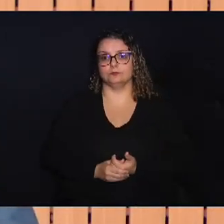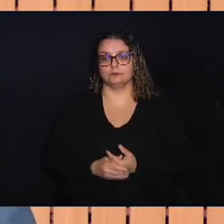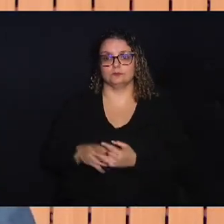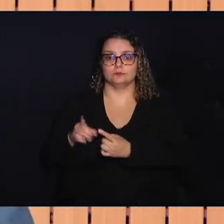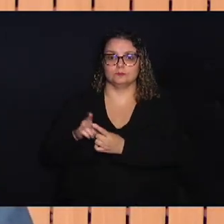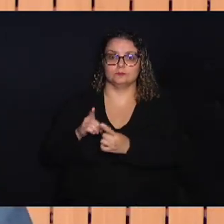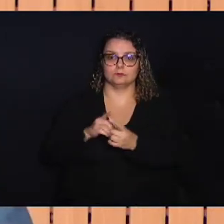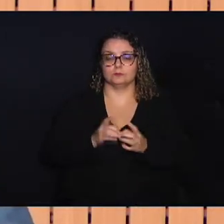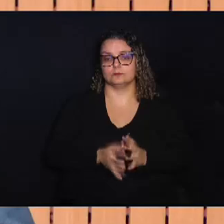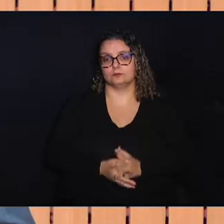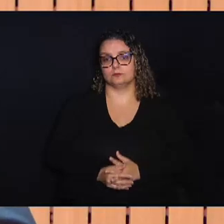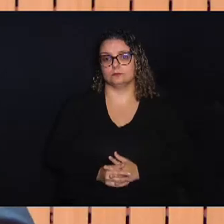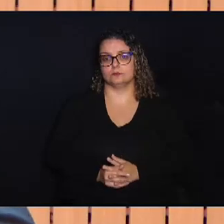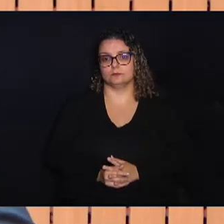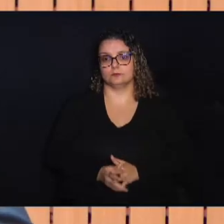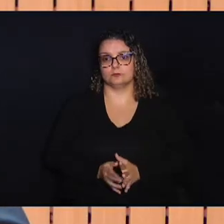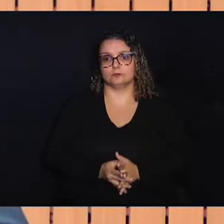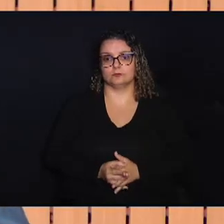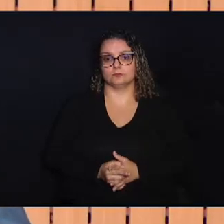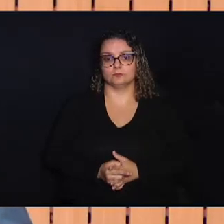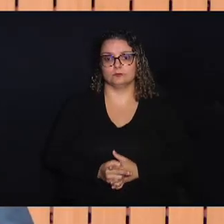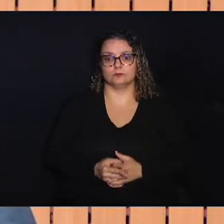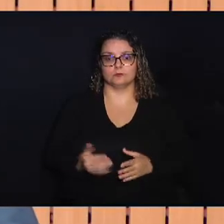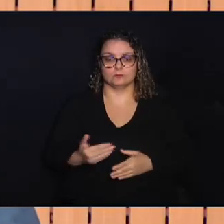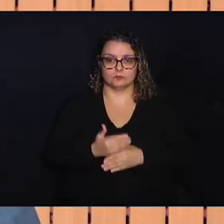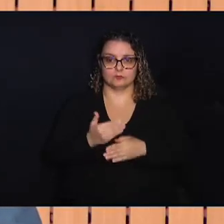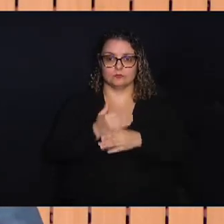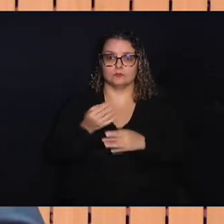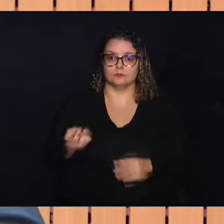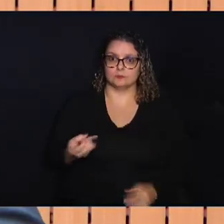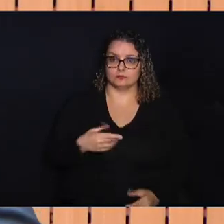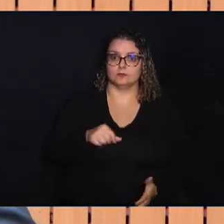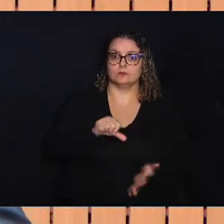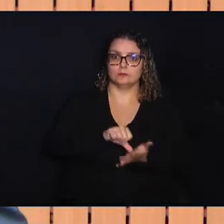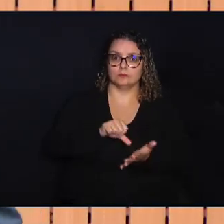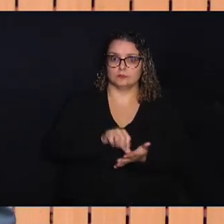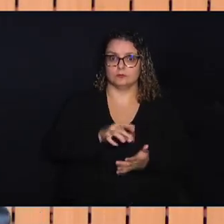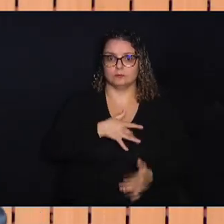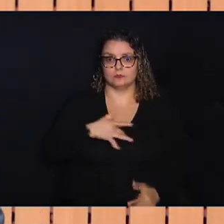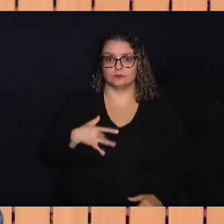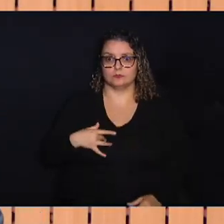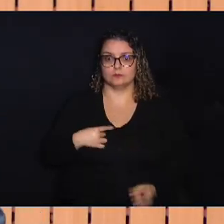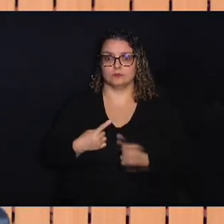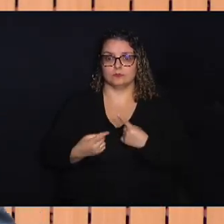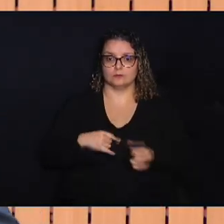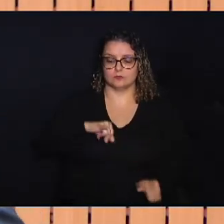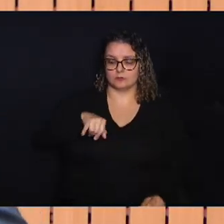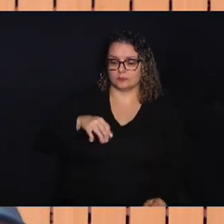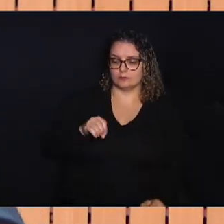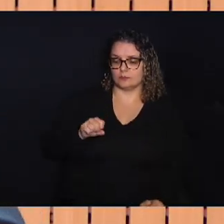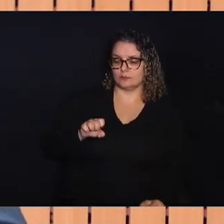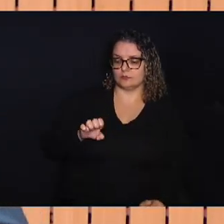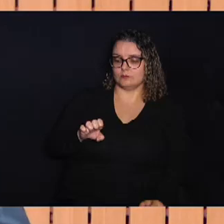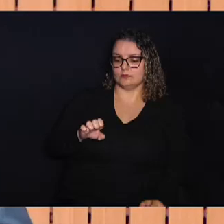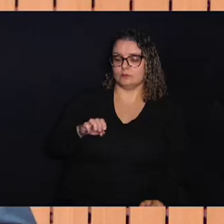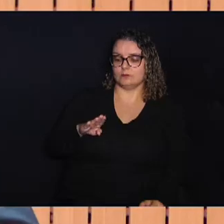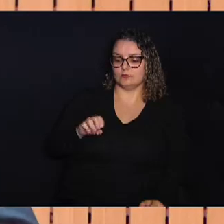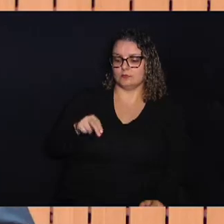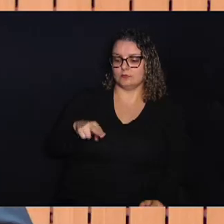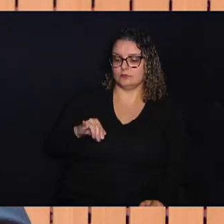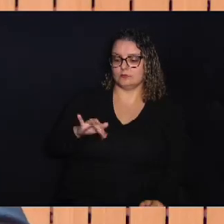contemplado a construção de uma nova unidade de saúde ali na Avenida José Bonifácio, numa área de